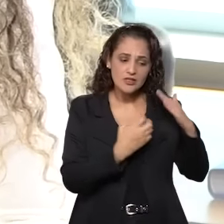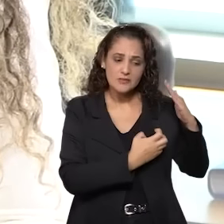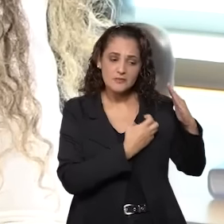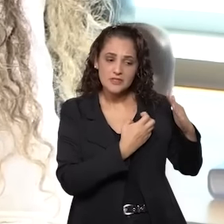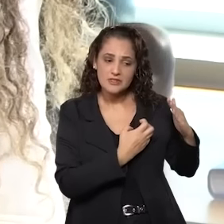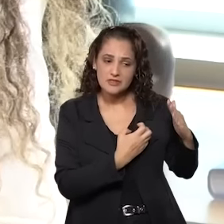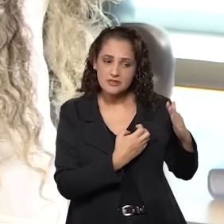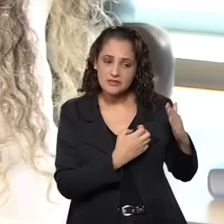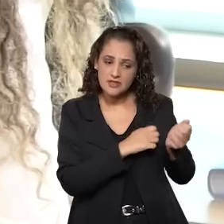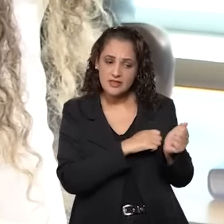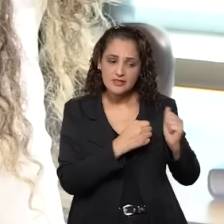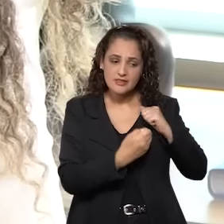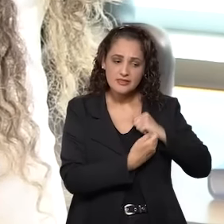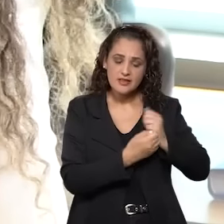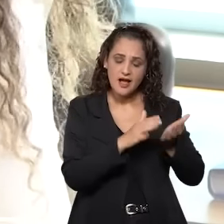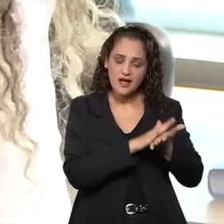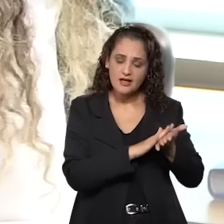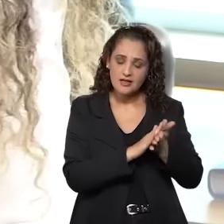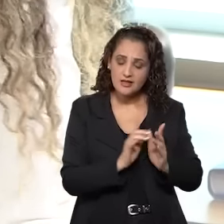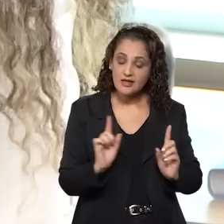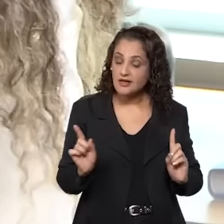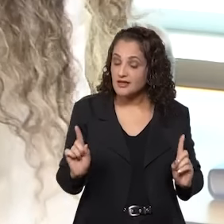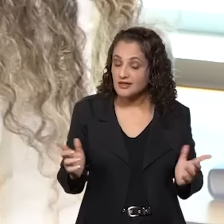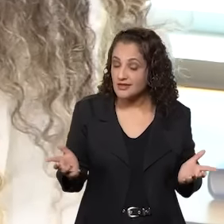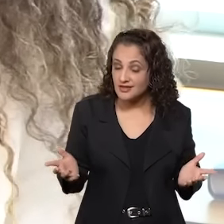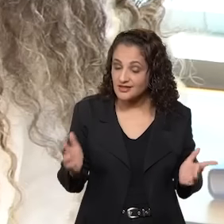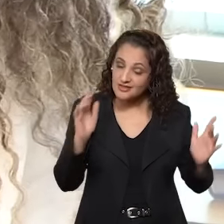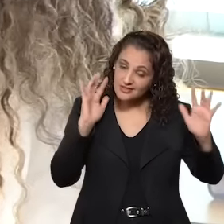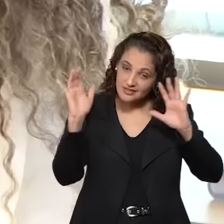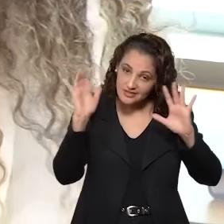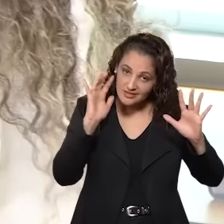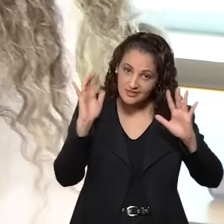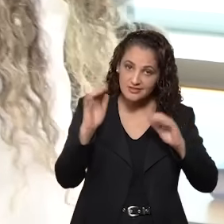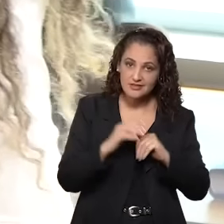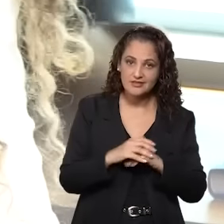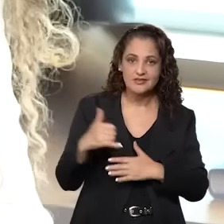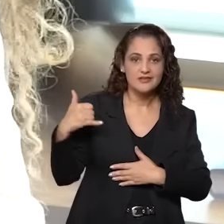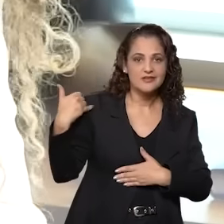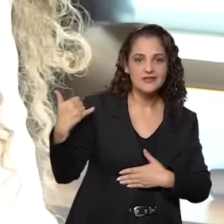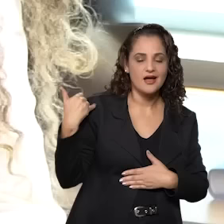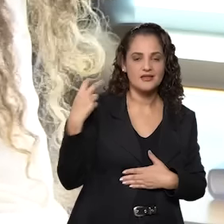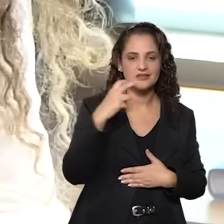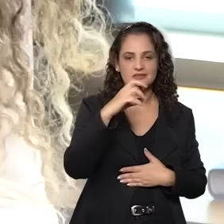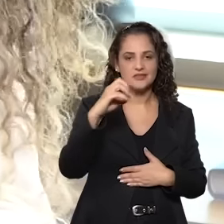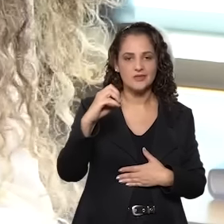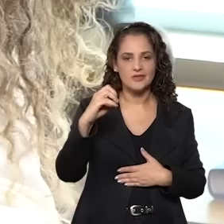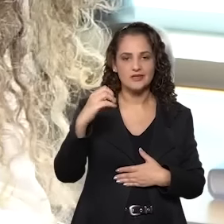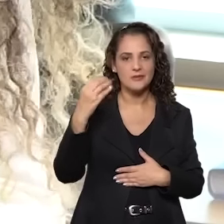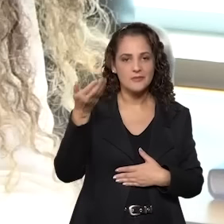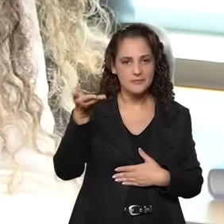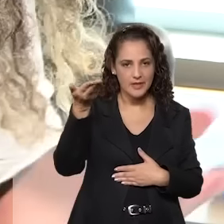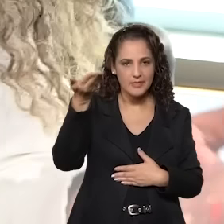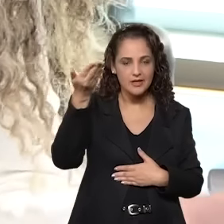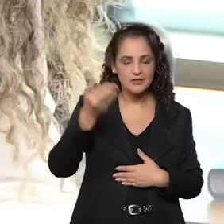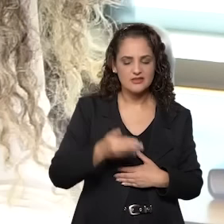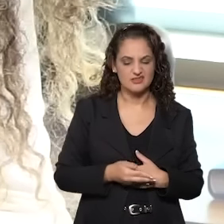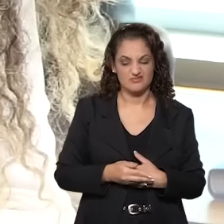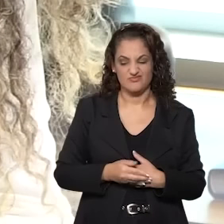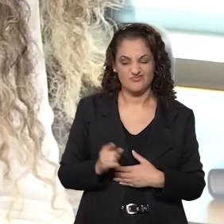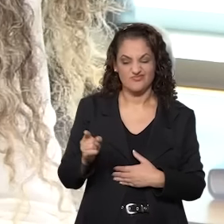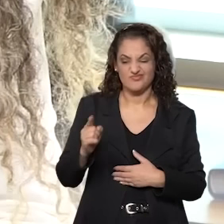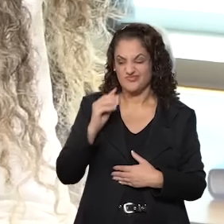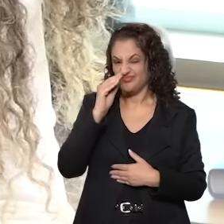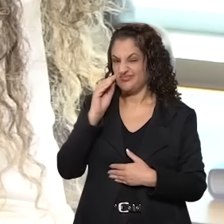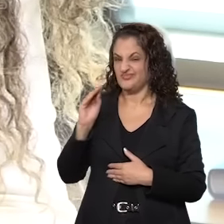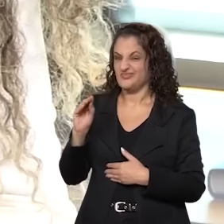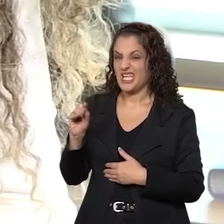isso aqui porque não entende de tecnologia Eu conheço bastante senhorinhas e senhorinhas aí que entendem muito de mais de tecnologia